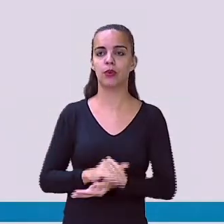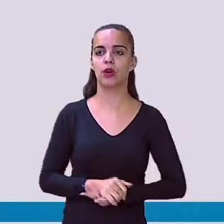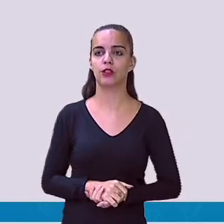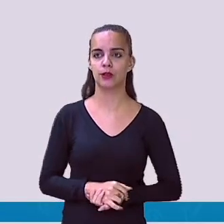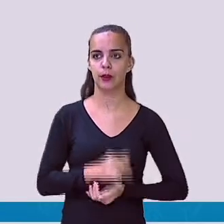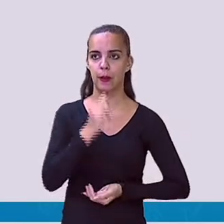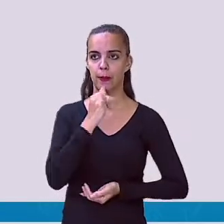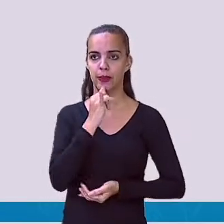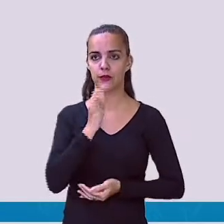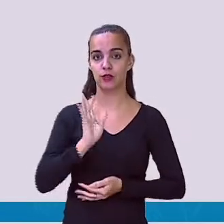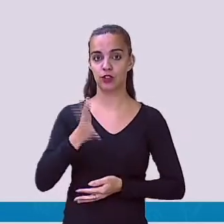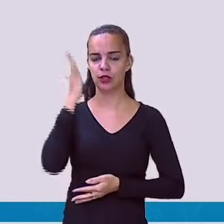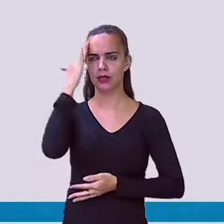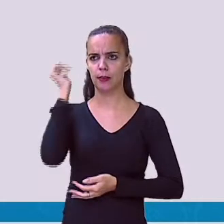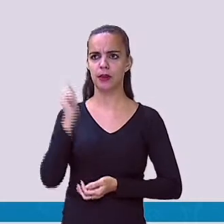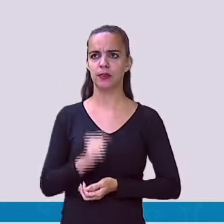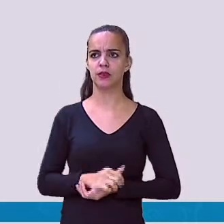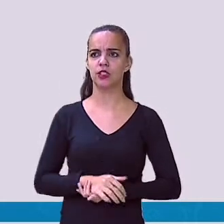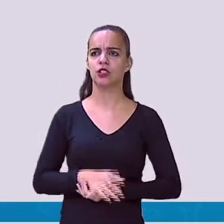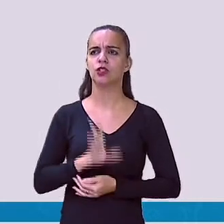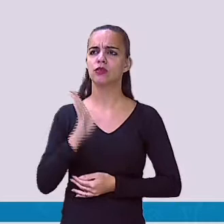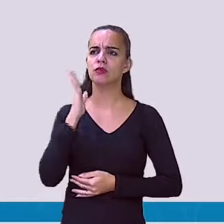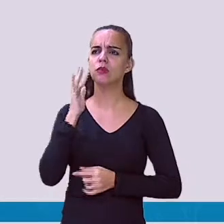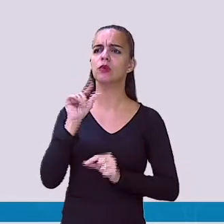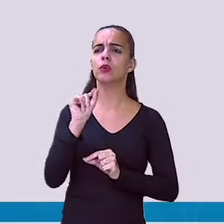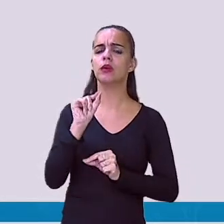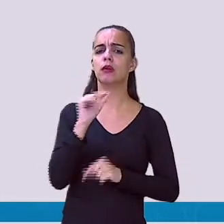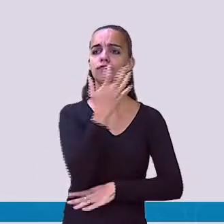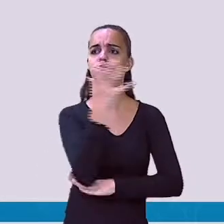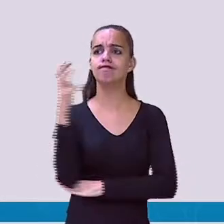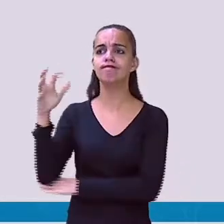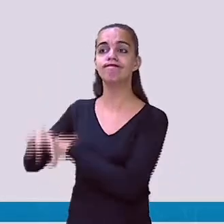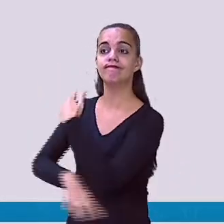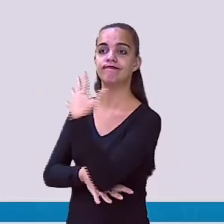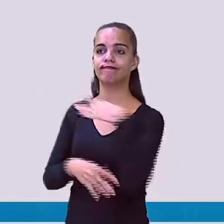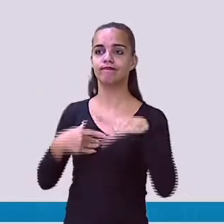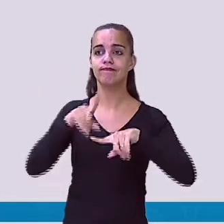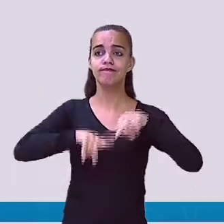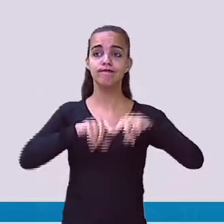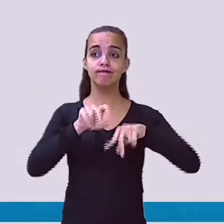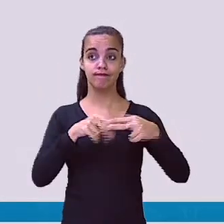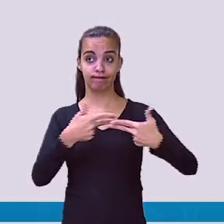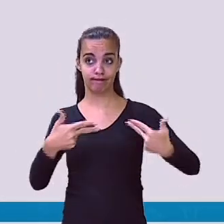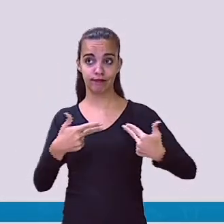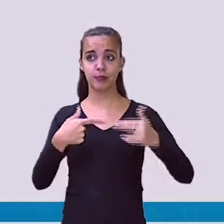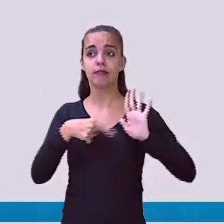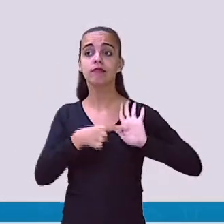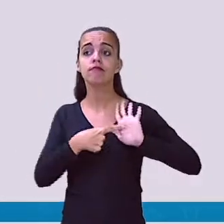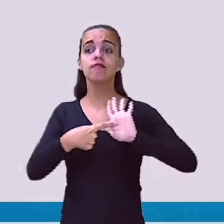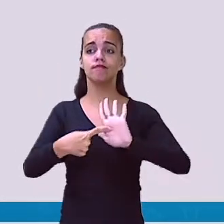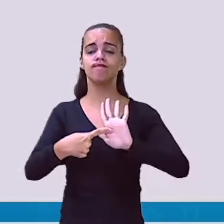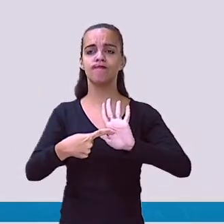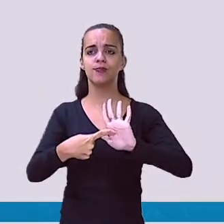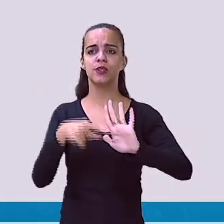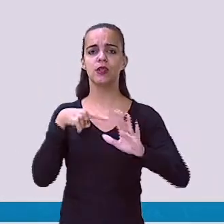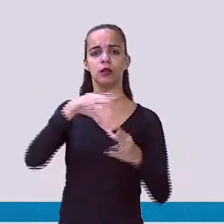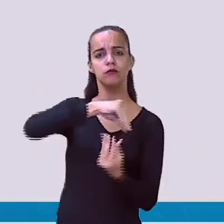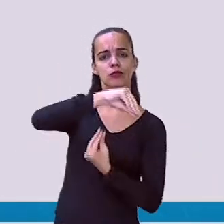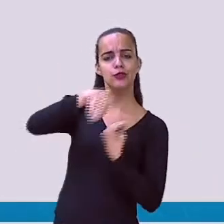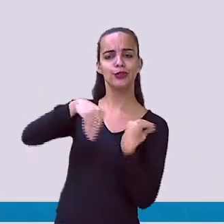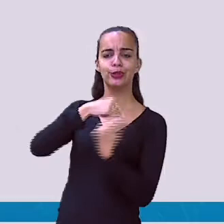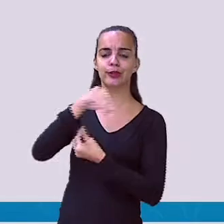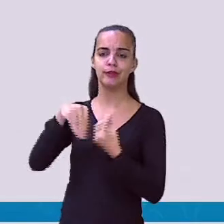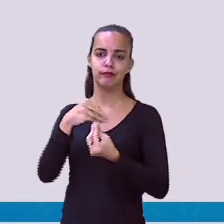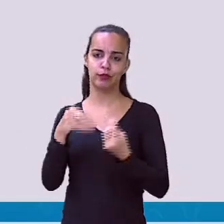já sabemos que na natureza a matéria se apresenta quase